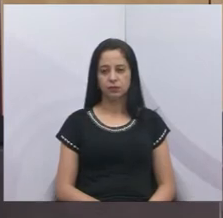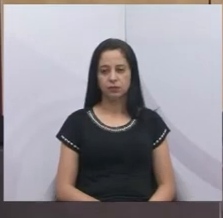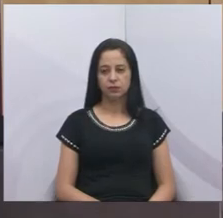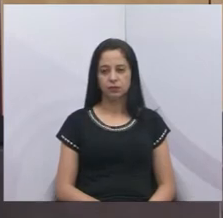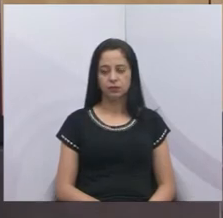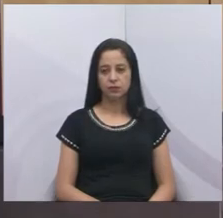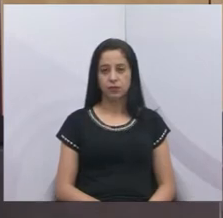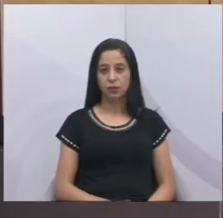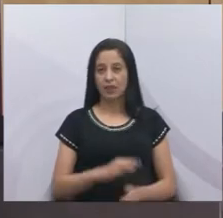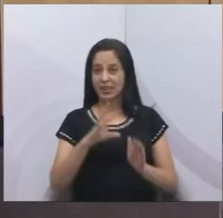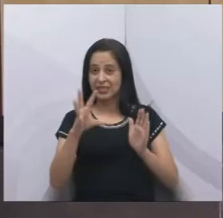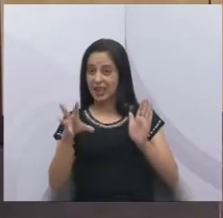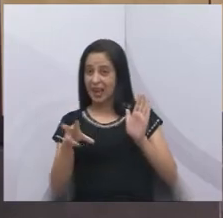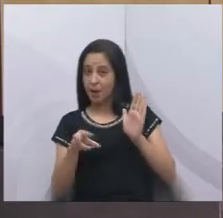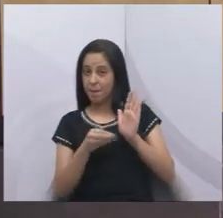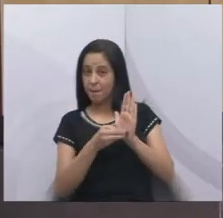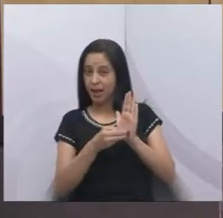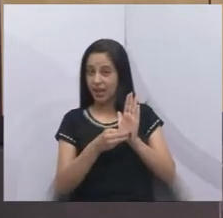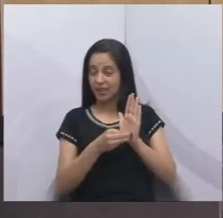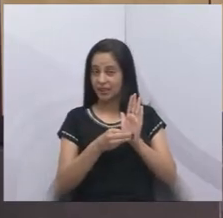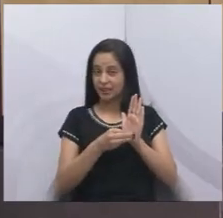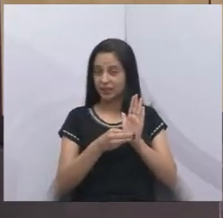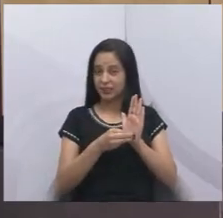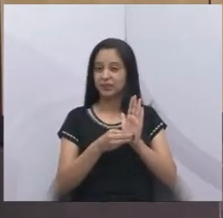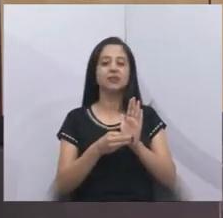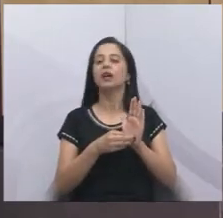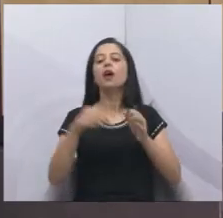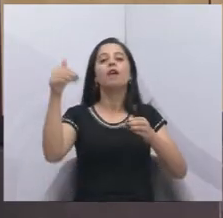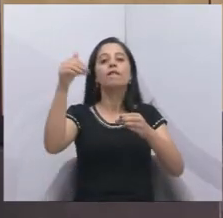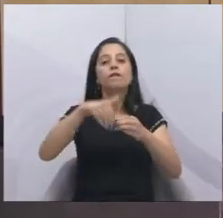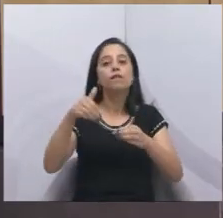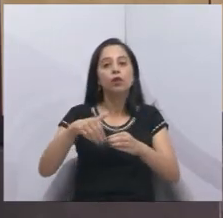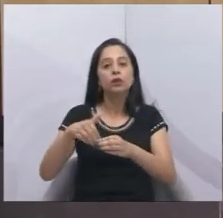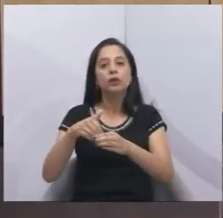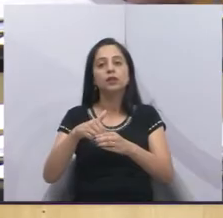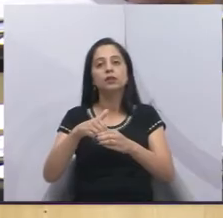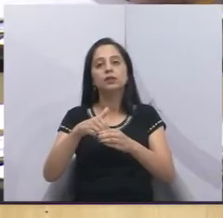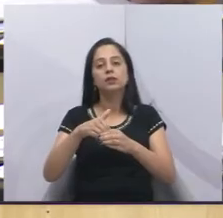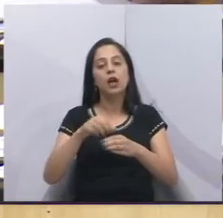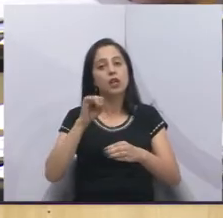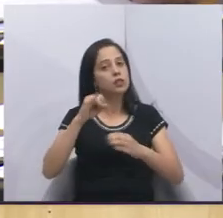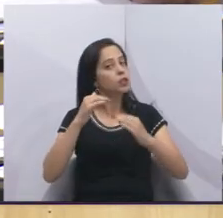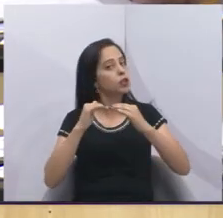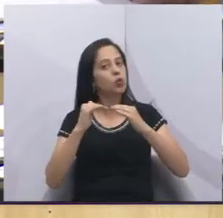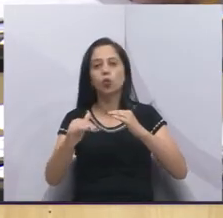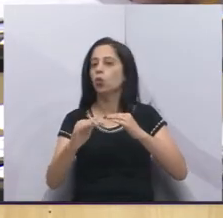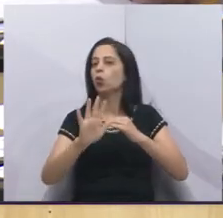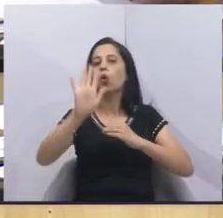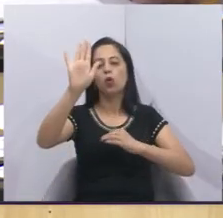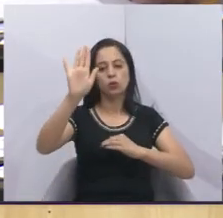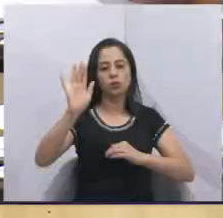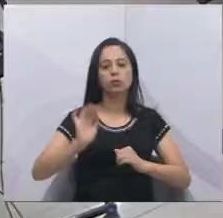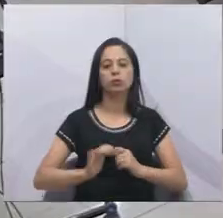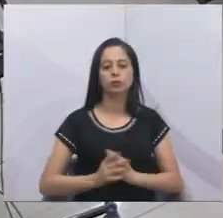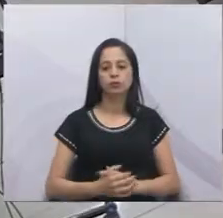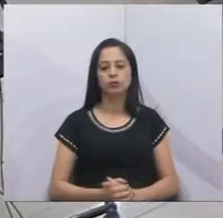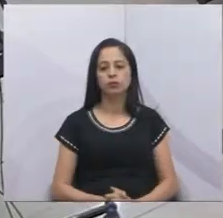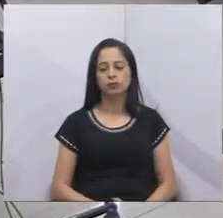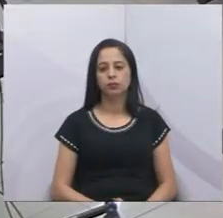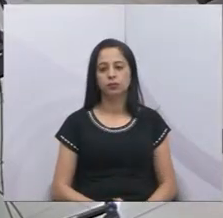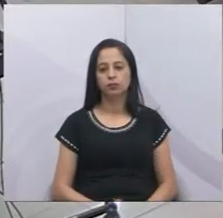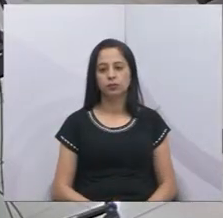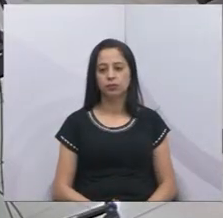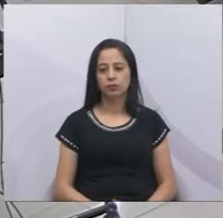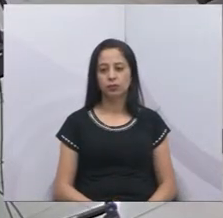A subemenda 1 da votação da emenda 6 está em votação. Os que forem contrário, por favor, se manifestem levantando os braços.